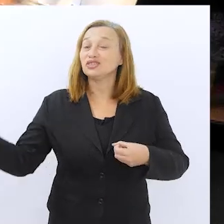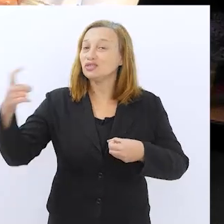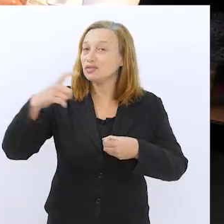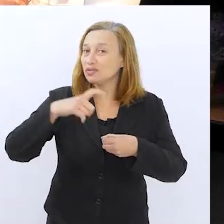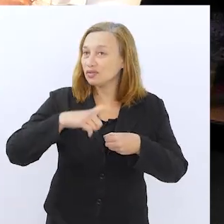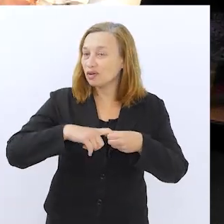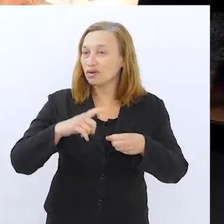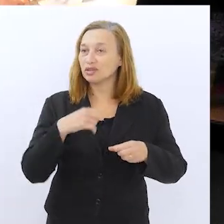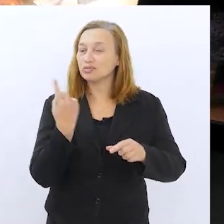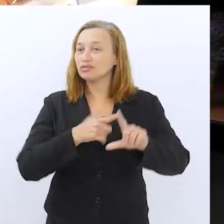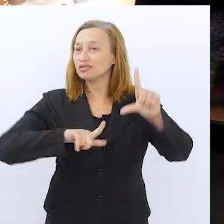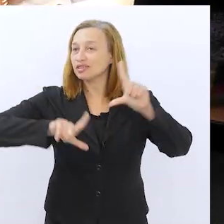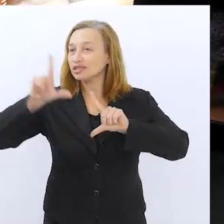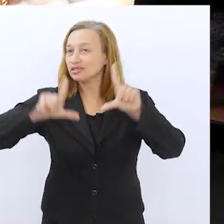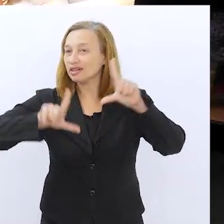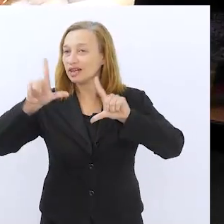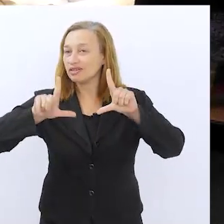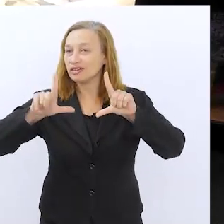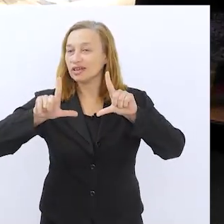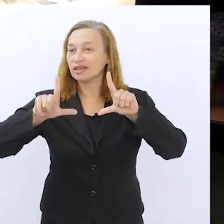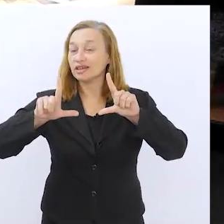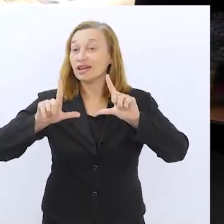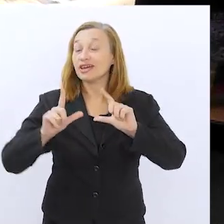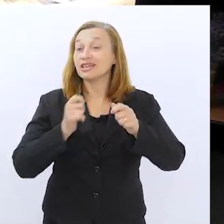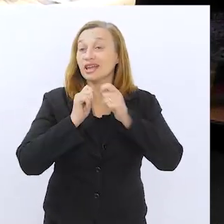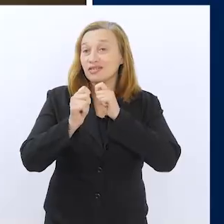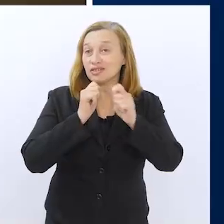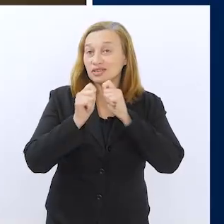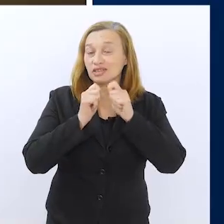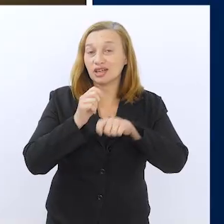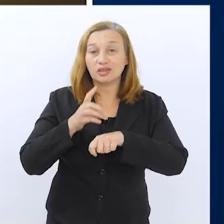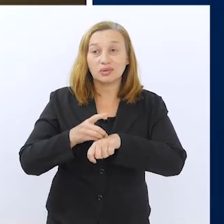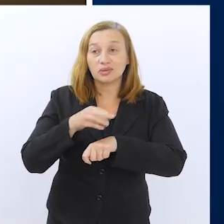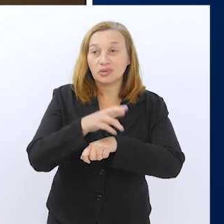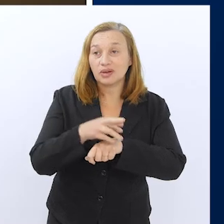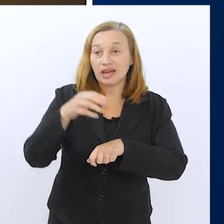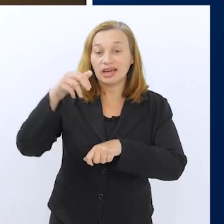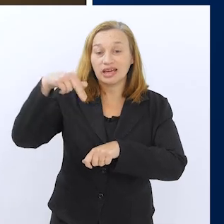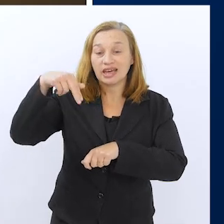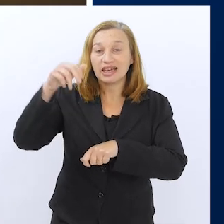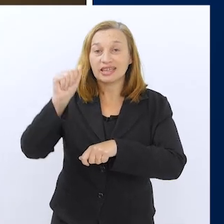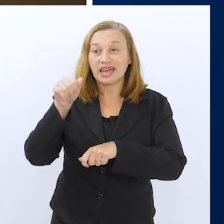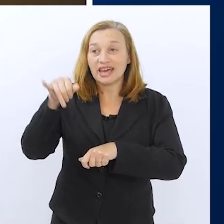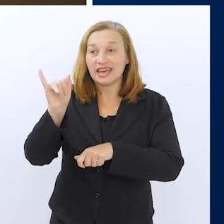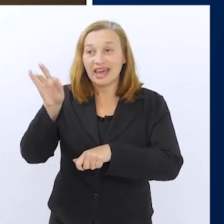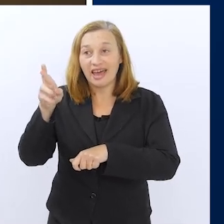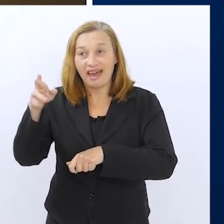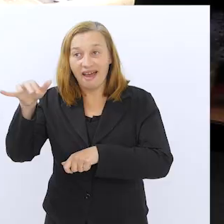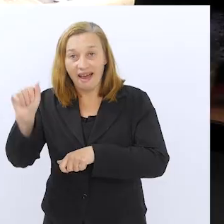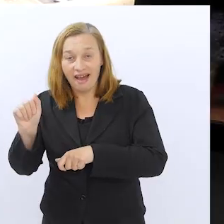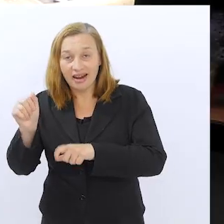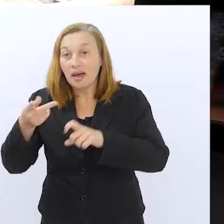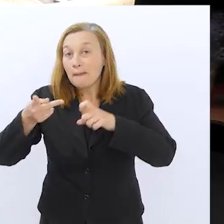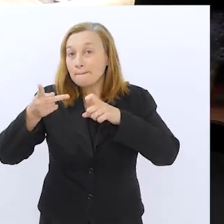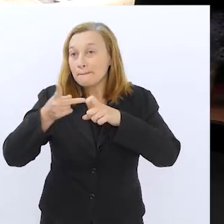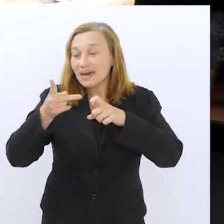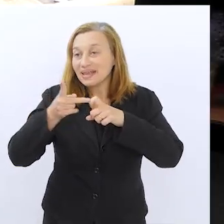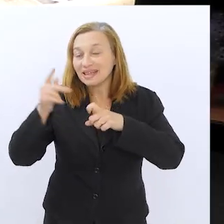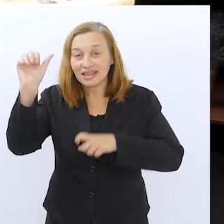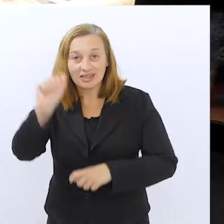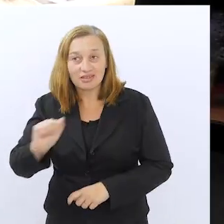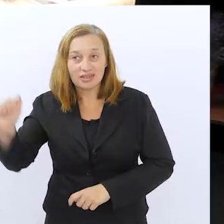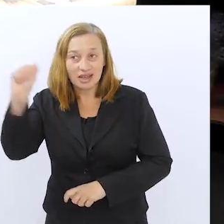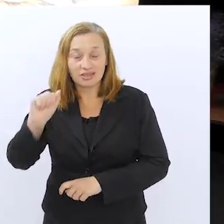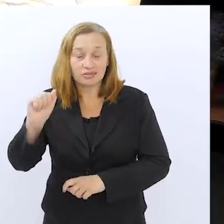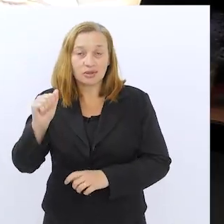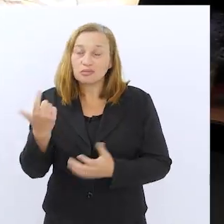De volta com o nosso programa, entrevistando a doutora Nayara Figueira Neves, da Sociedade Brasileira de